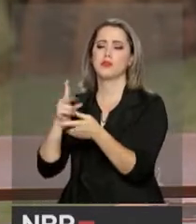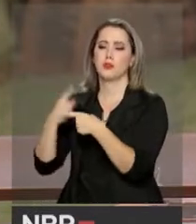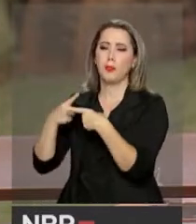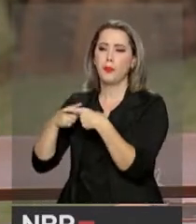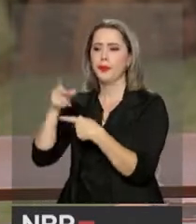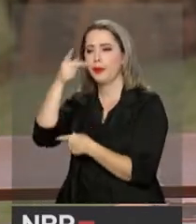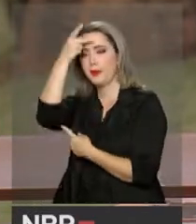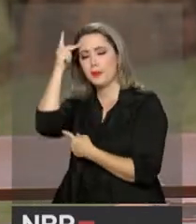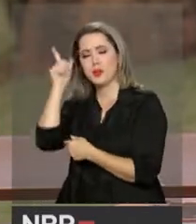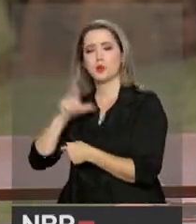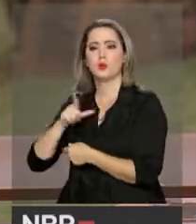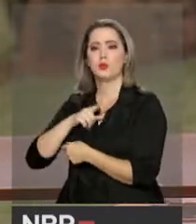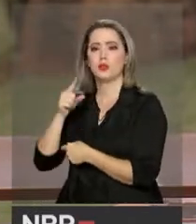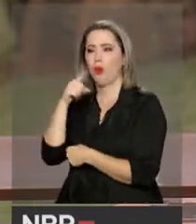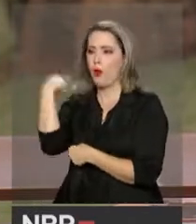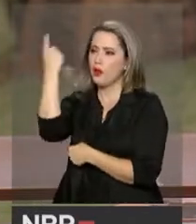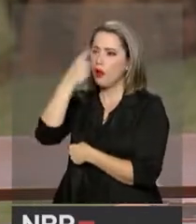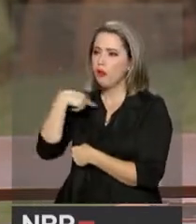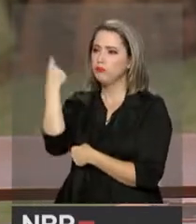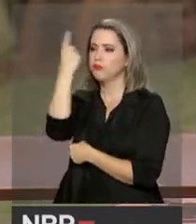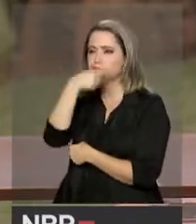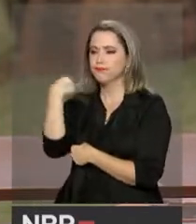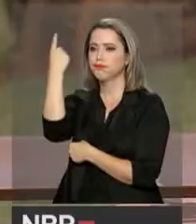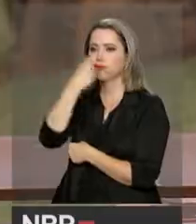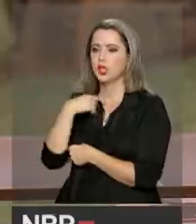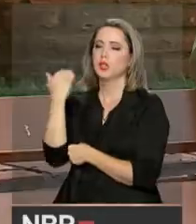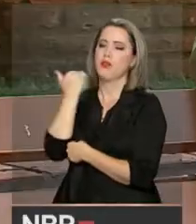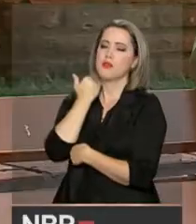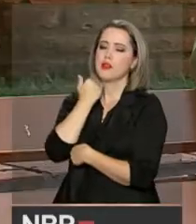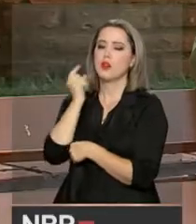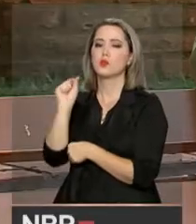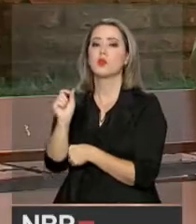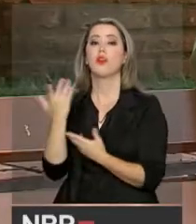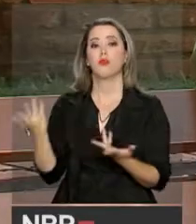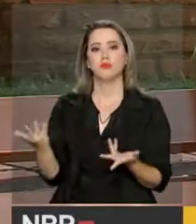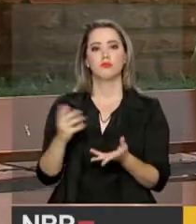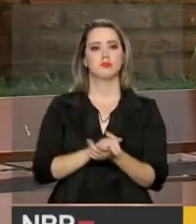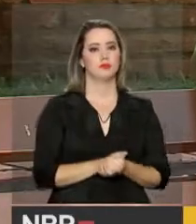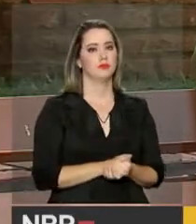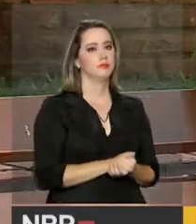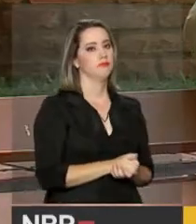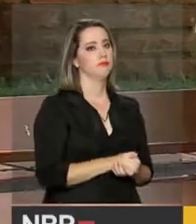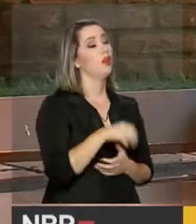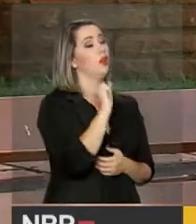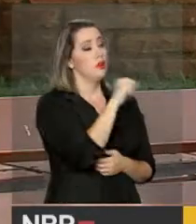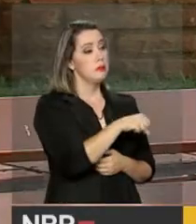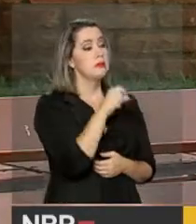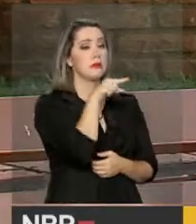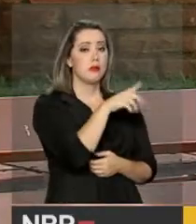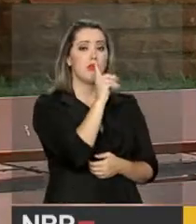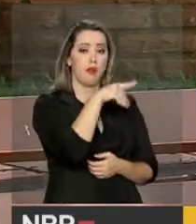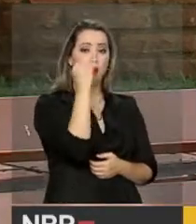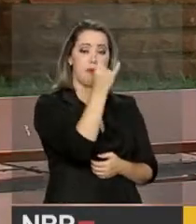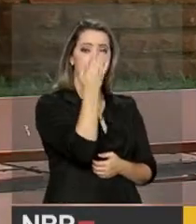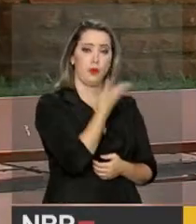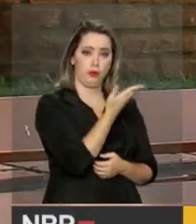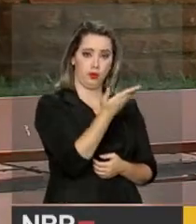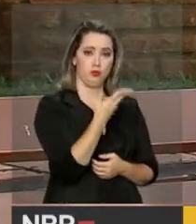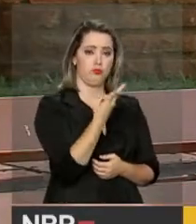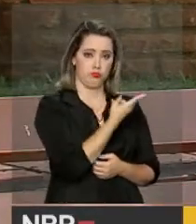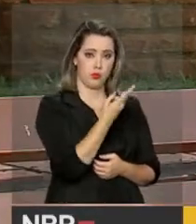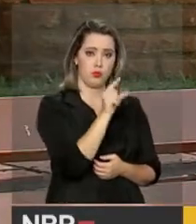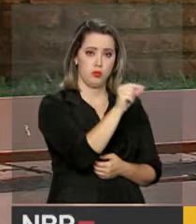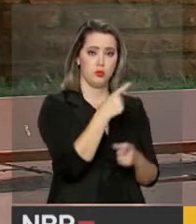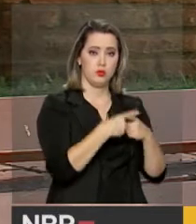transtornos mentais? Seriam as jornadas excessivas, fadiga? Sim, esses dois aspectos são bastante importantes, né? Porque